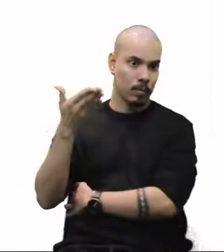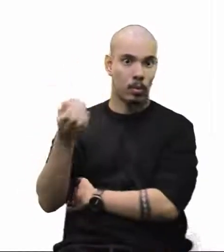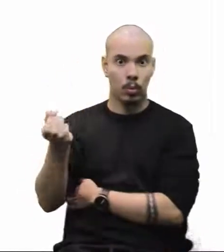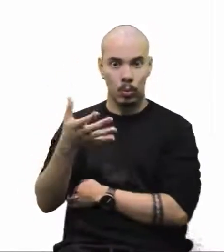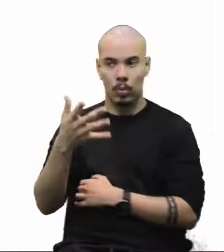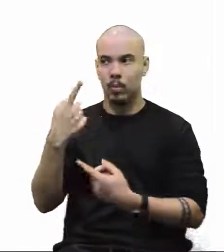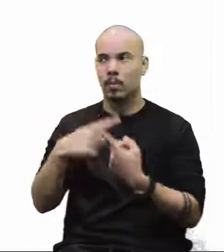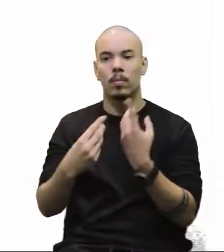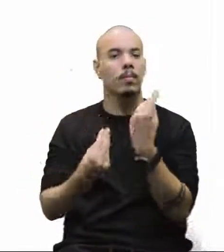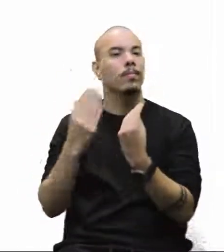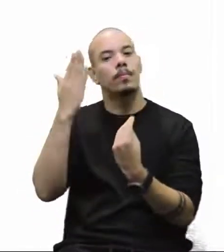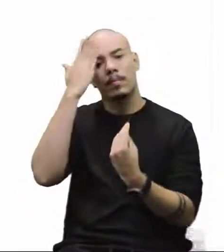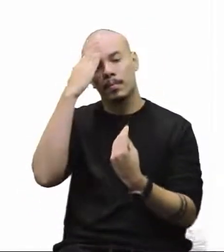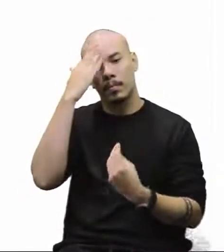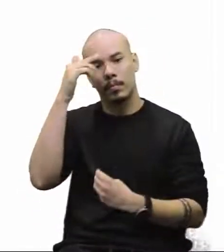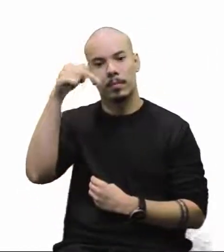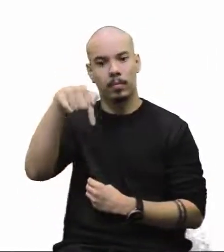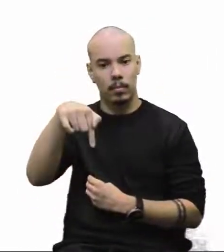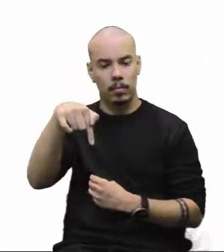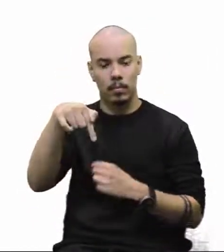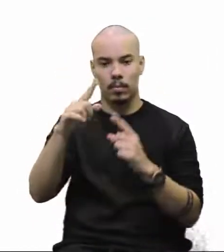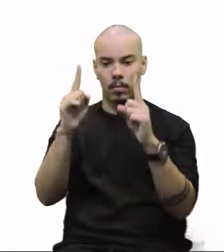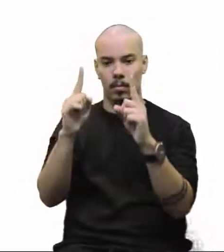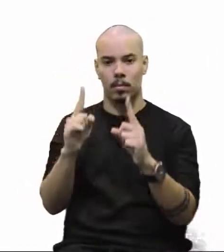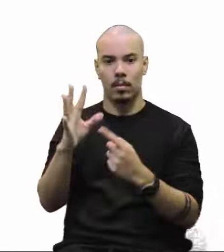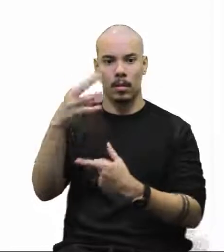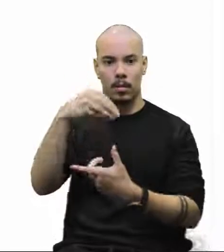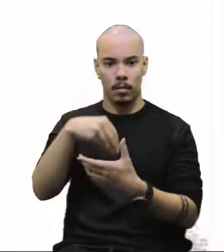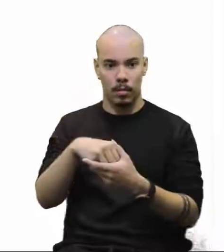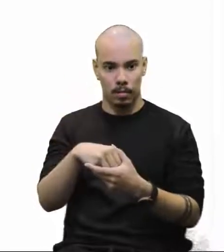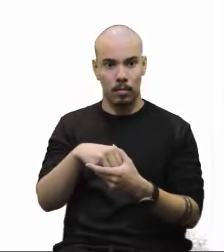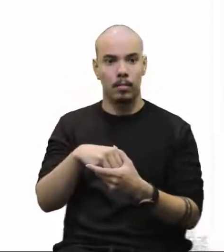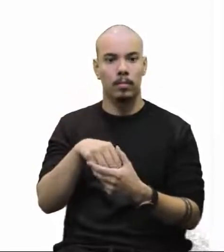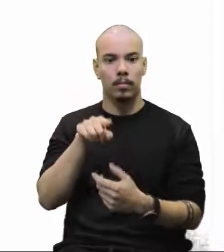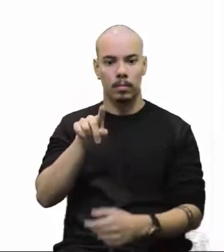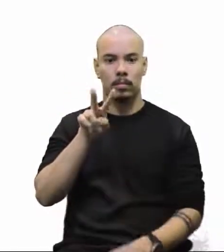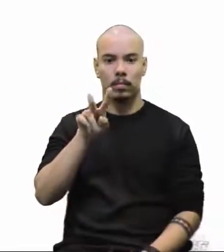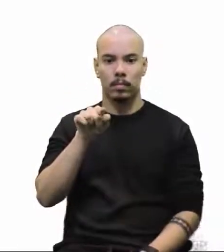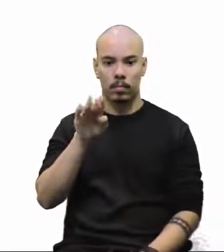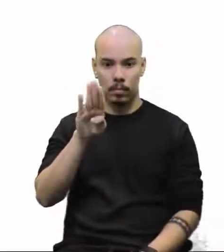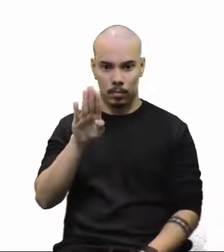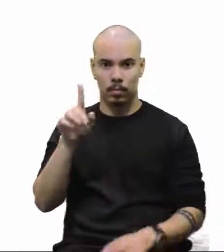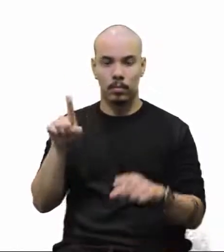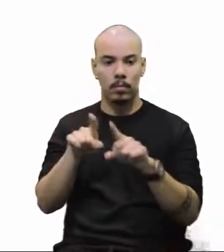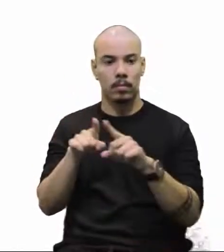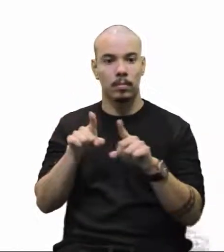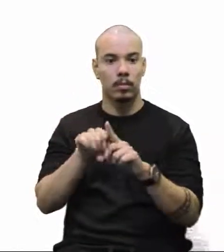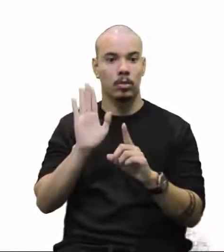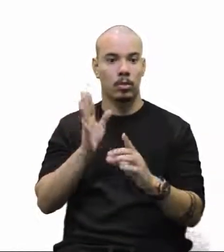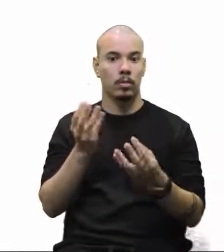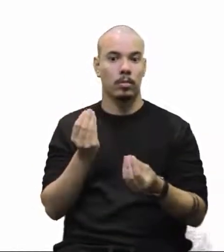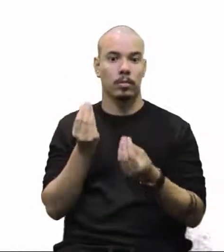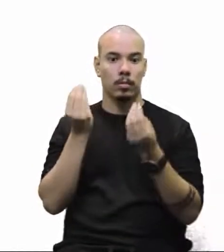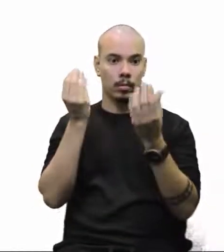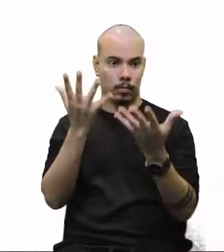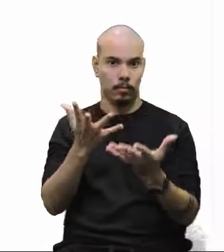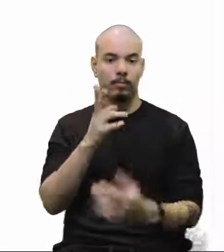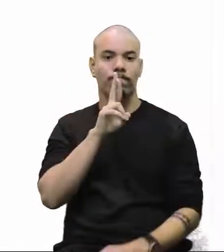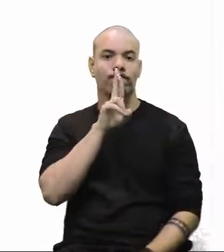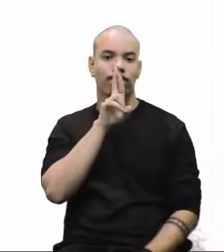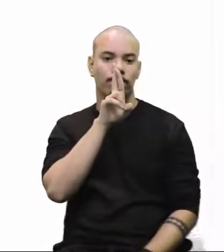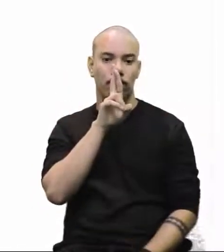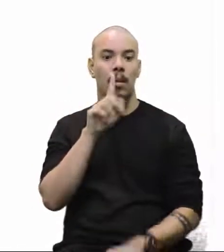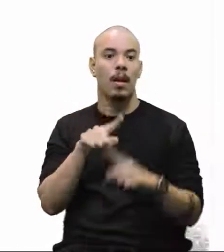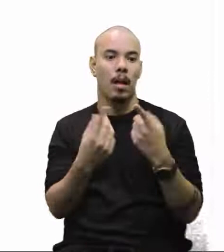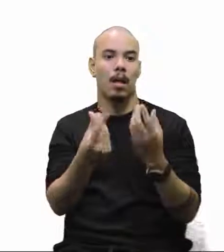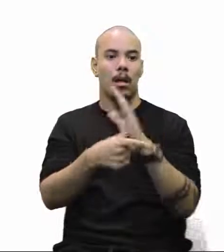Então, que a carga é 4 micro, micro é 10 a menos 6, a velocidade já deu 5 vezes a terceira,